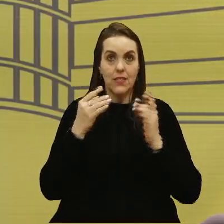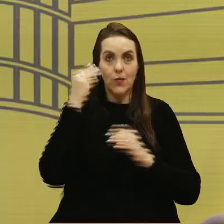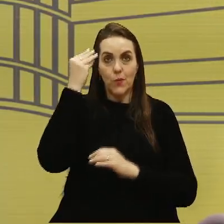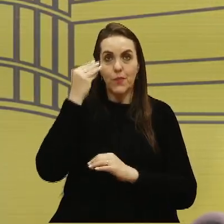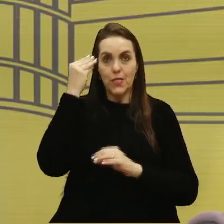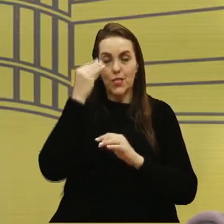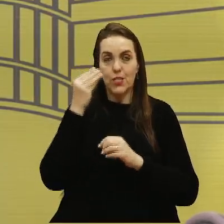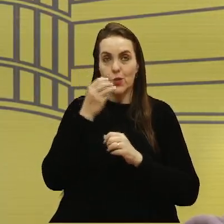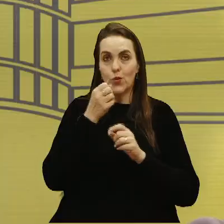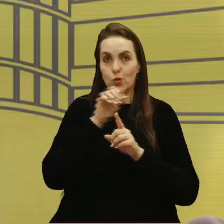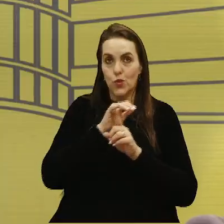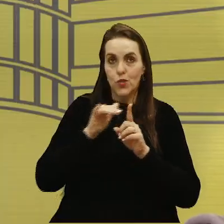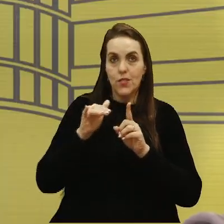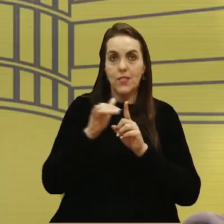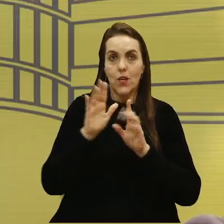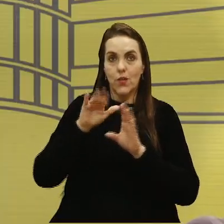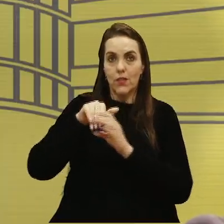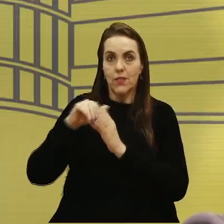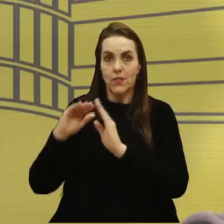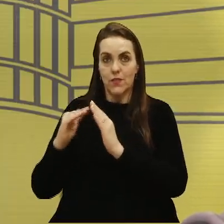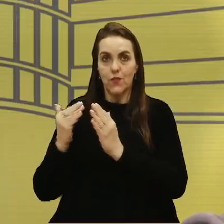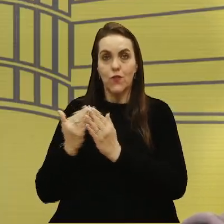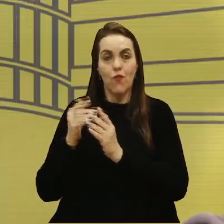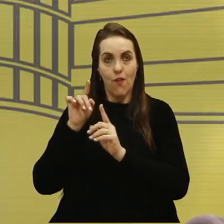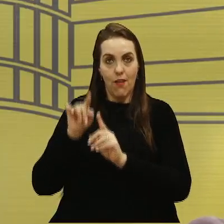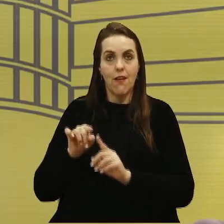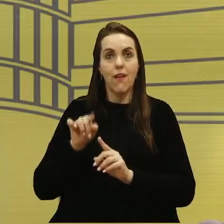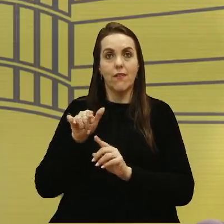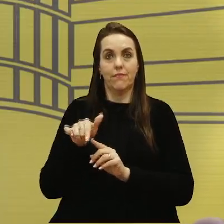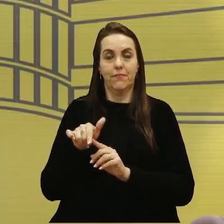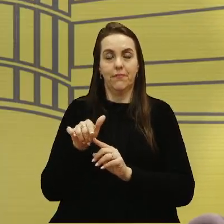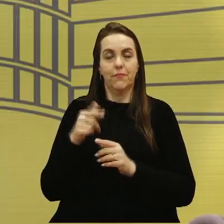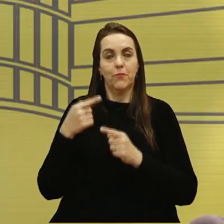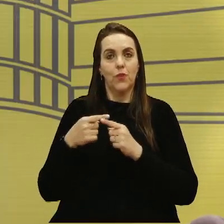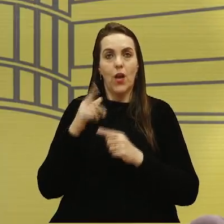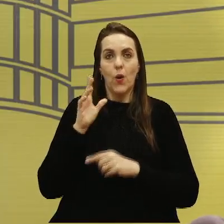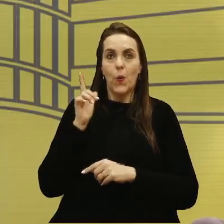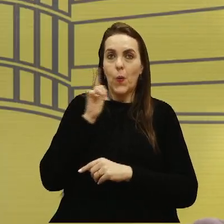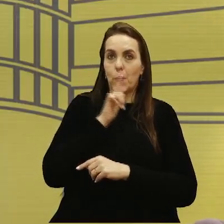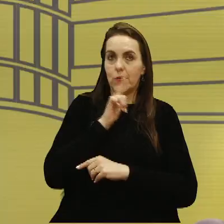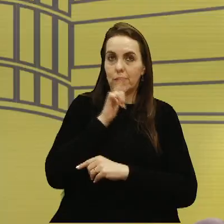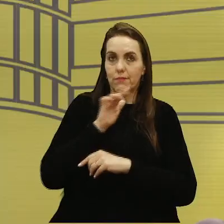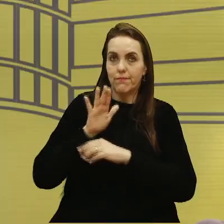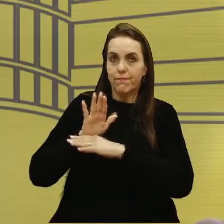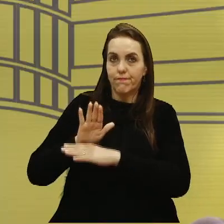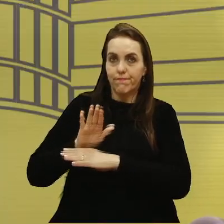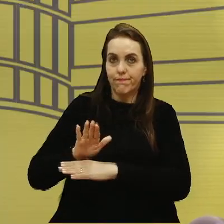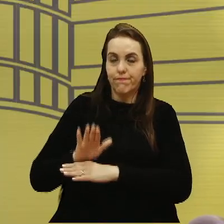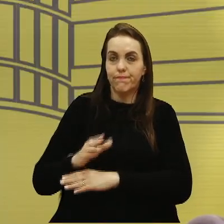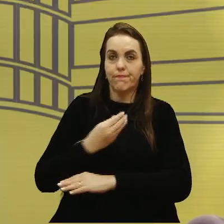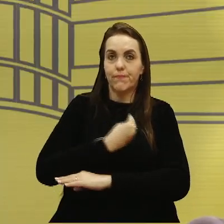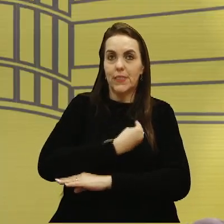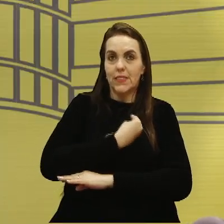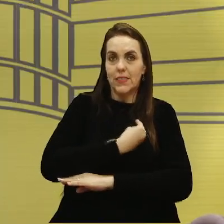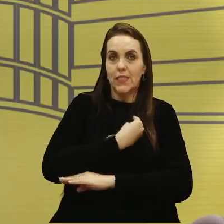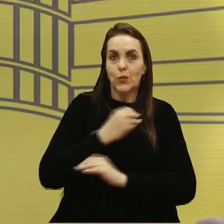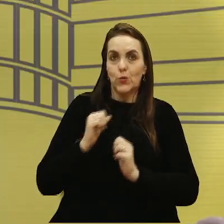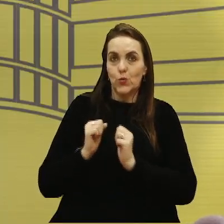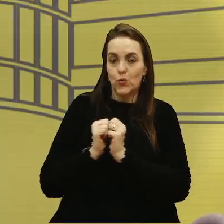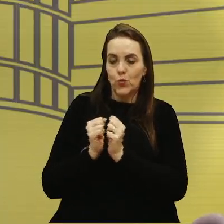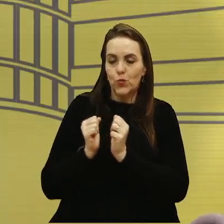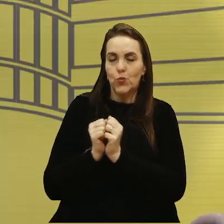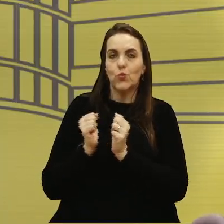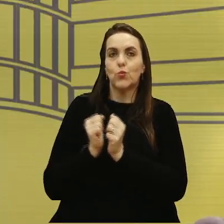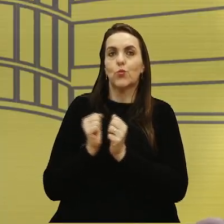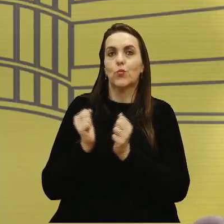dentro das escolas, ela vai ao encontro disso, para que a gente consiga auxiliar, estar presente junto a